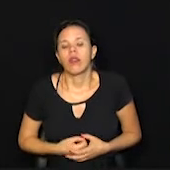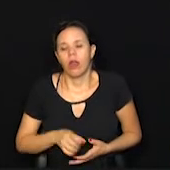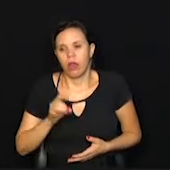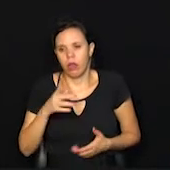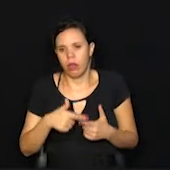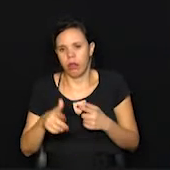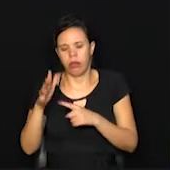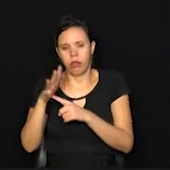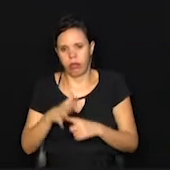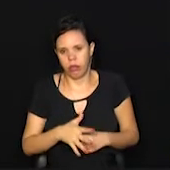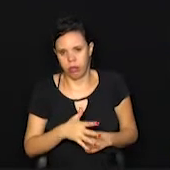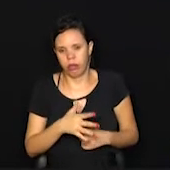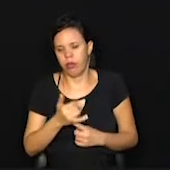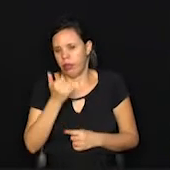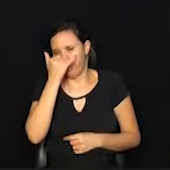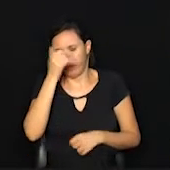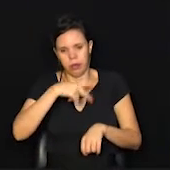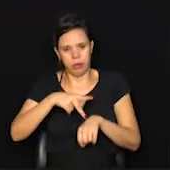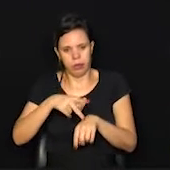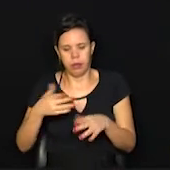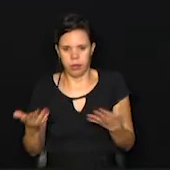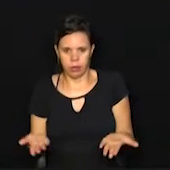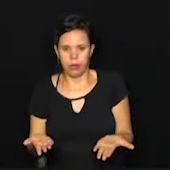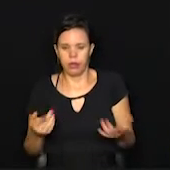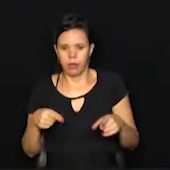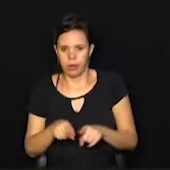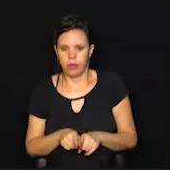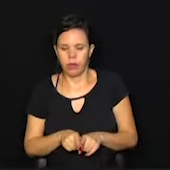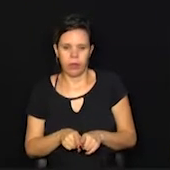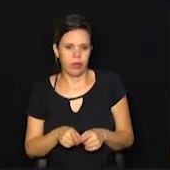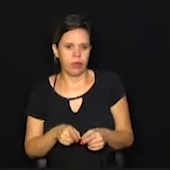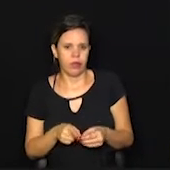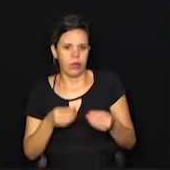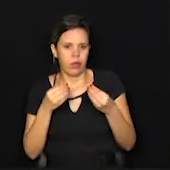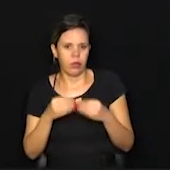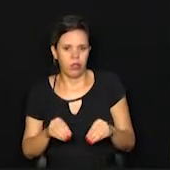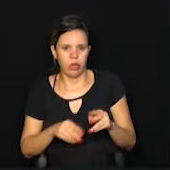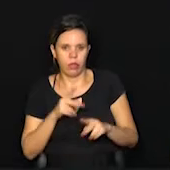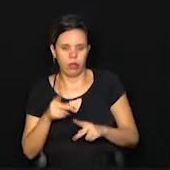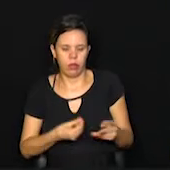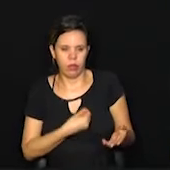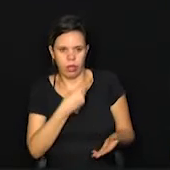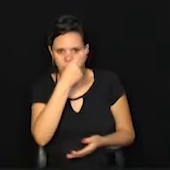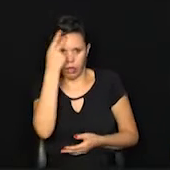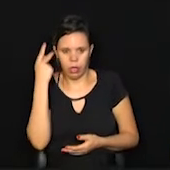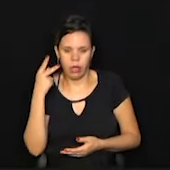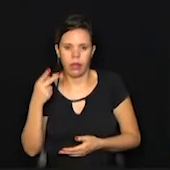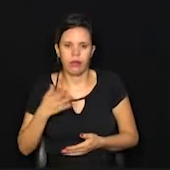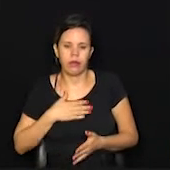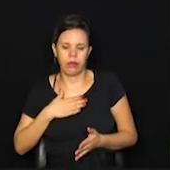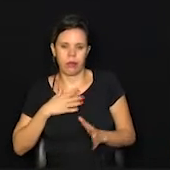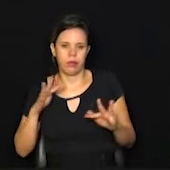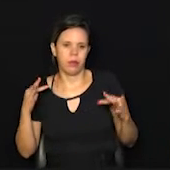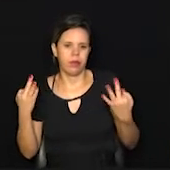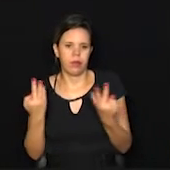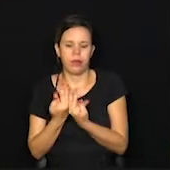só causarão dando para o país mas quando também causar andando para as vidas de pessoas da minha família pessoas queridas as pessoas